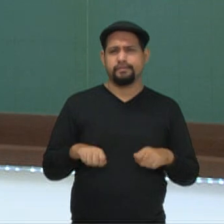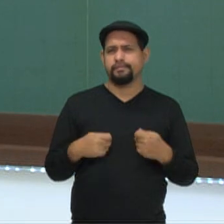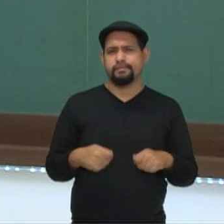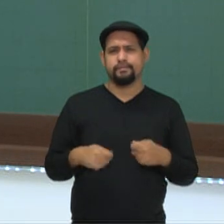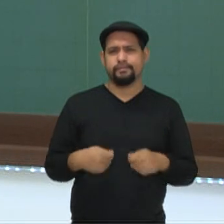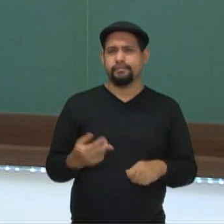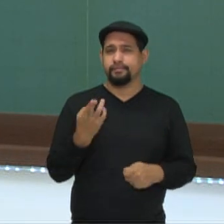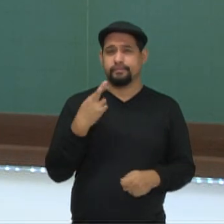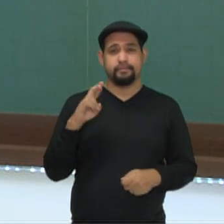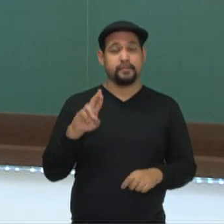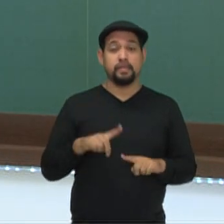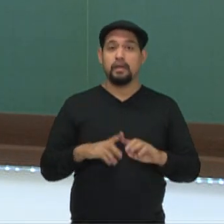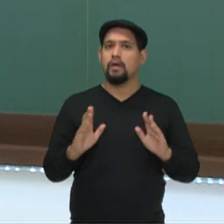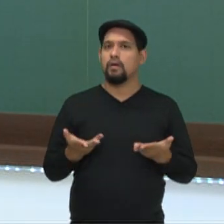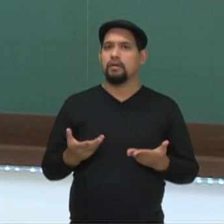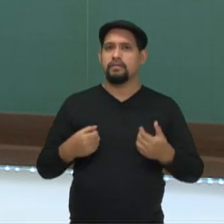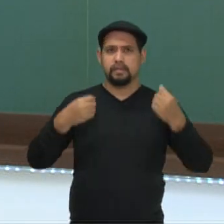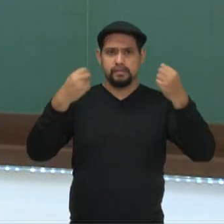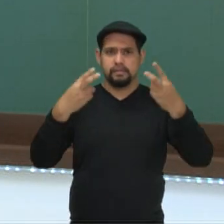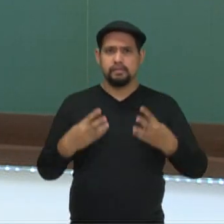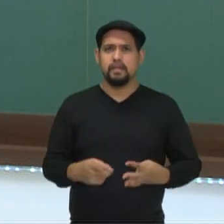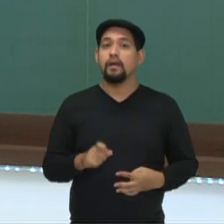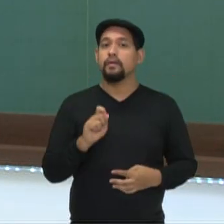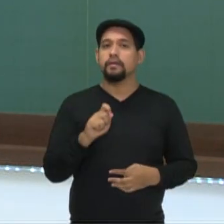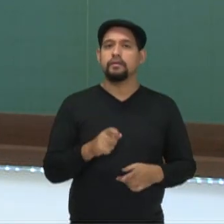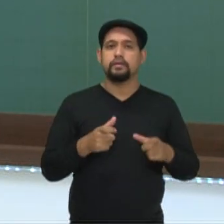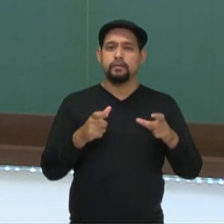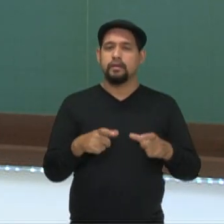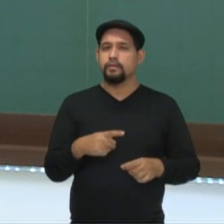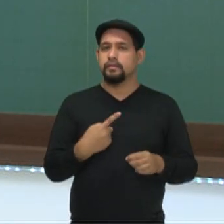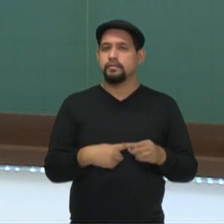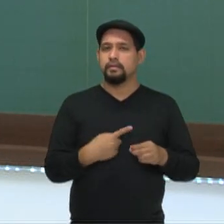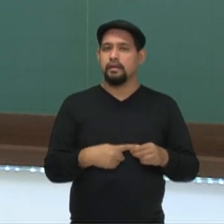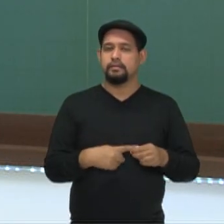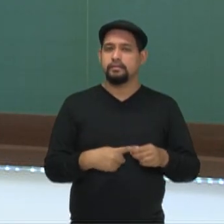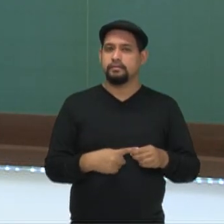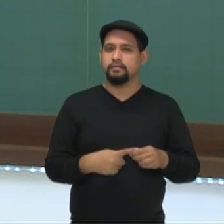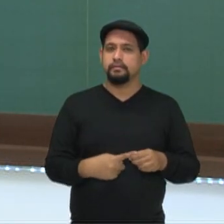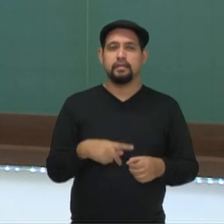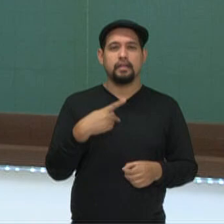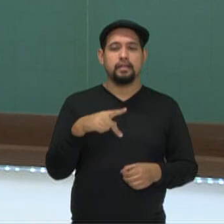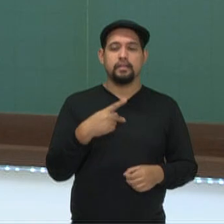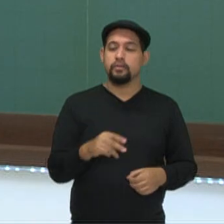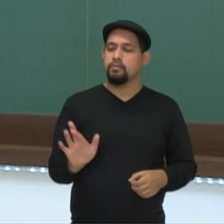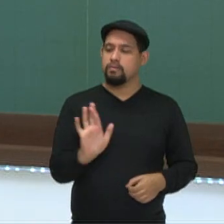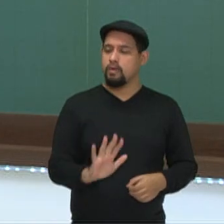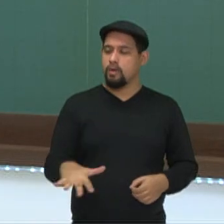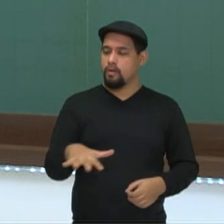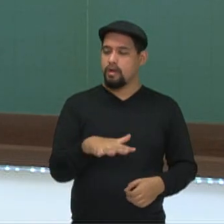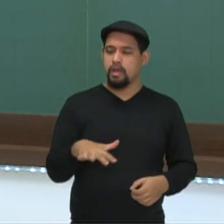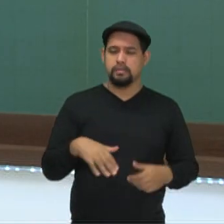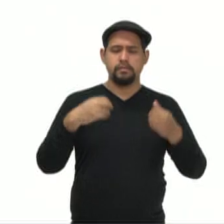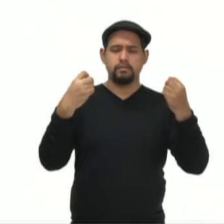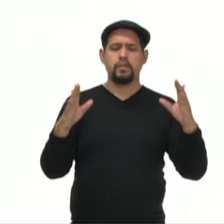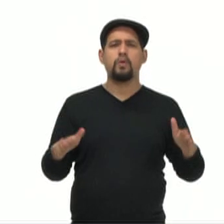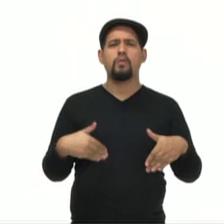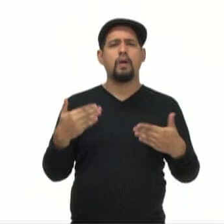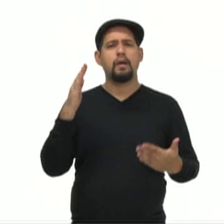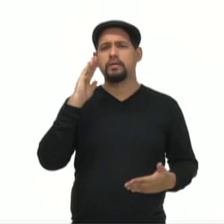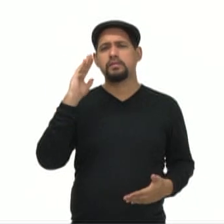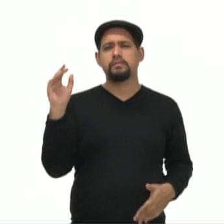religioso. Agora, eu quero que você fale de um lugar sagrado da sua cidade, da sua região. Descreva quais são as